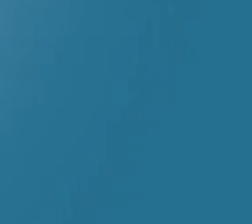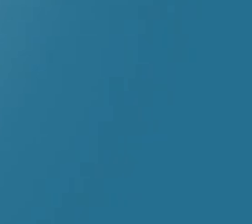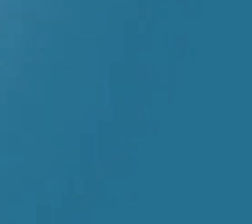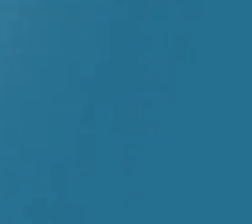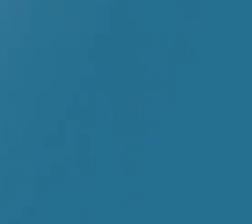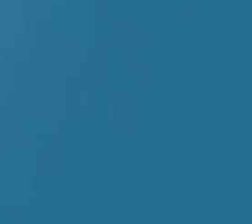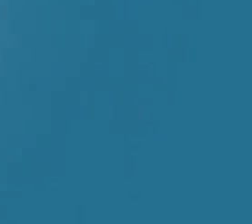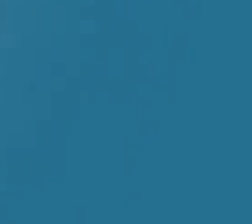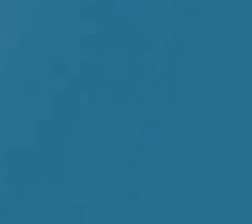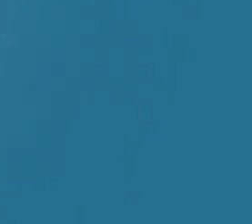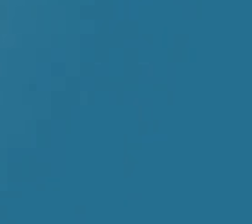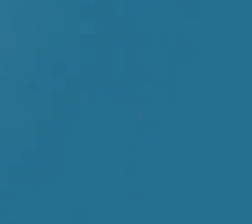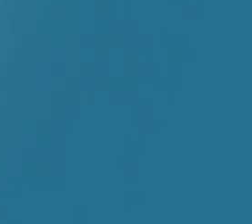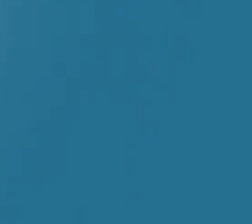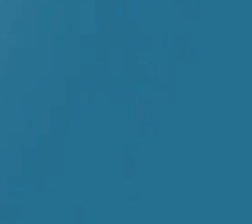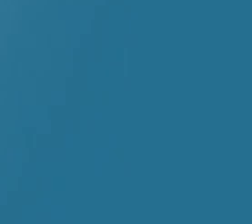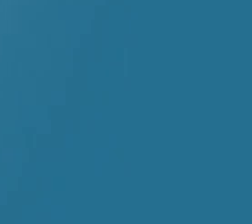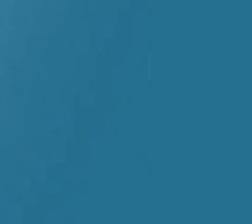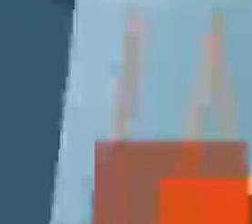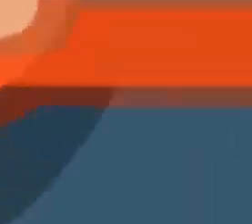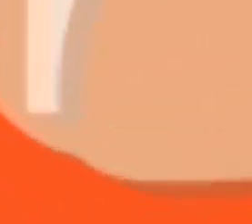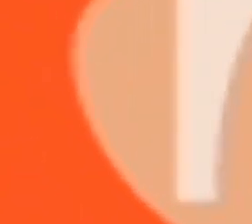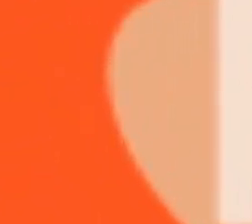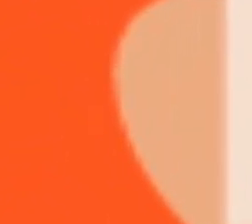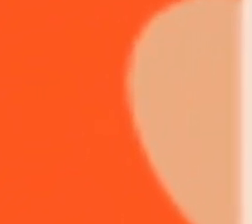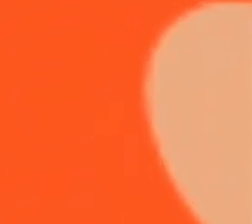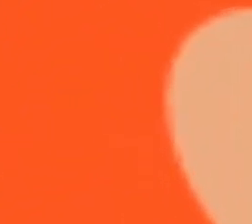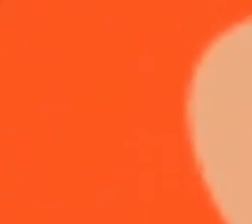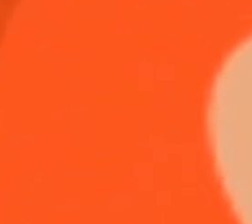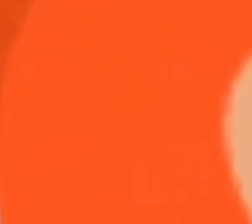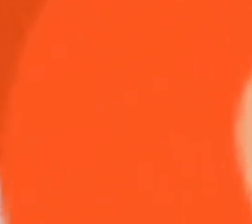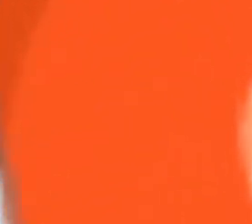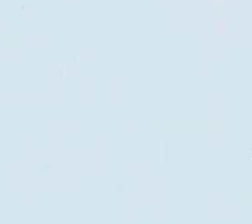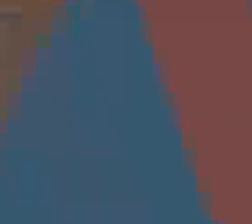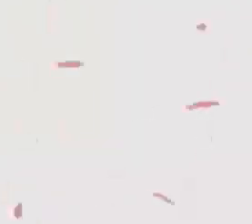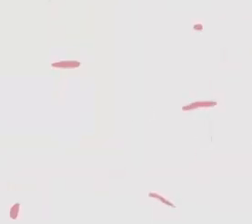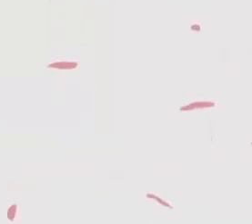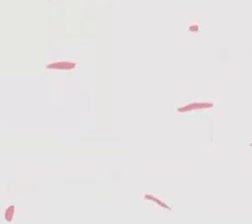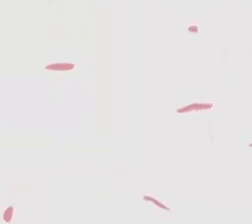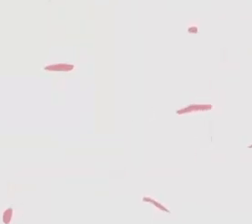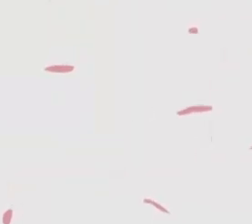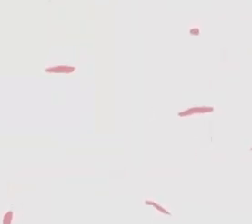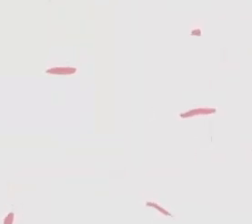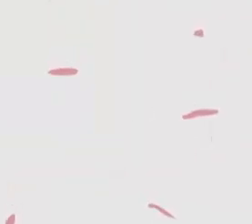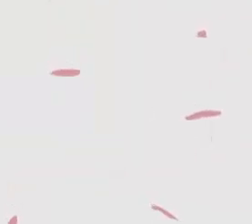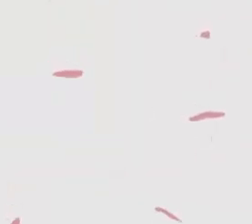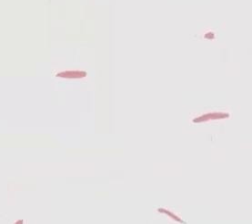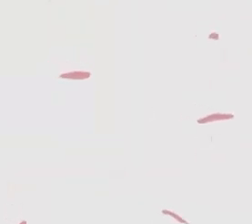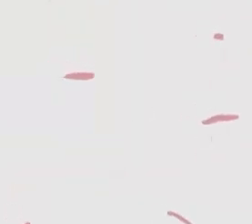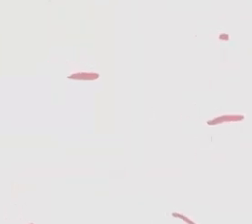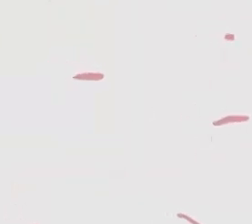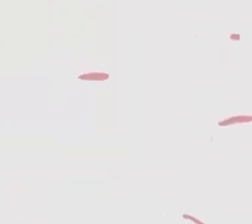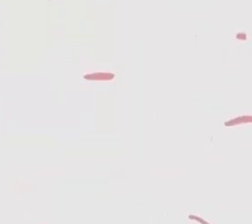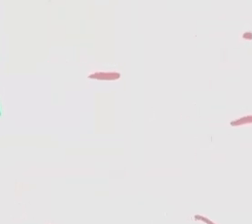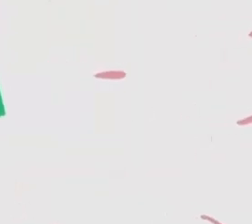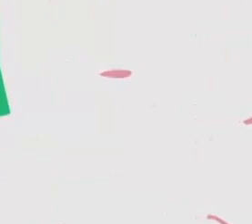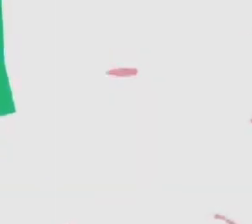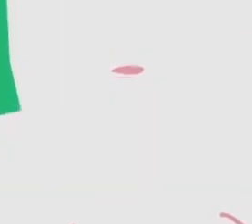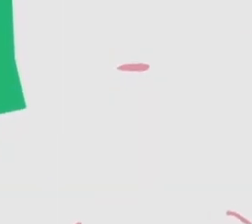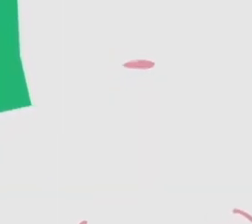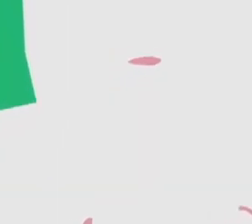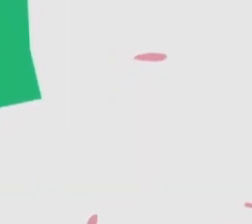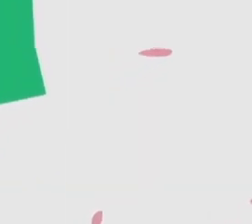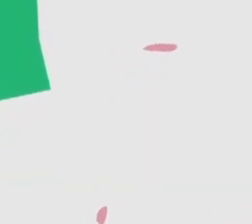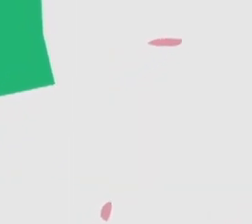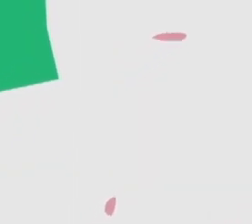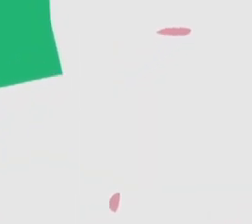ilimitados. Mas o problema não está em consumir, está no exagero. Por isso, é importante saber diferenciar o que